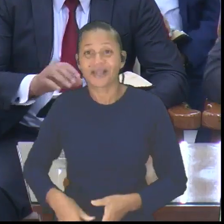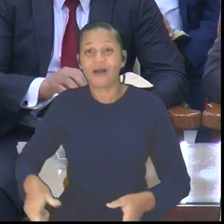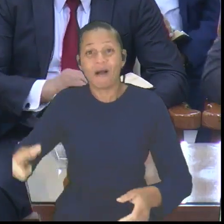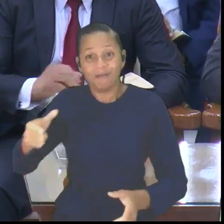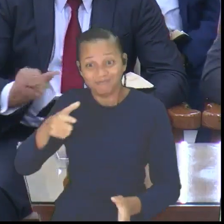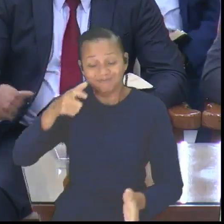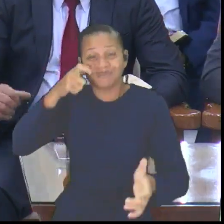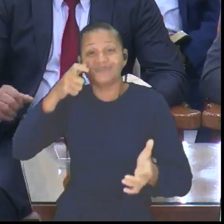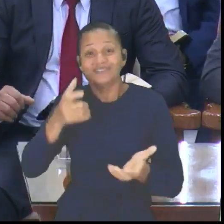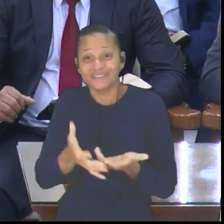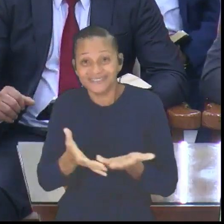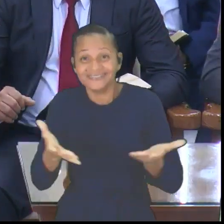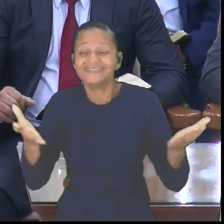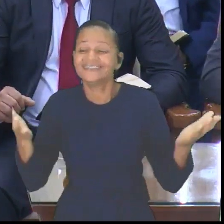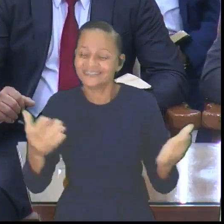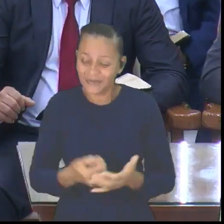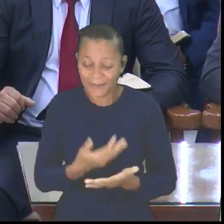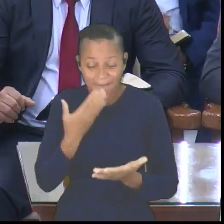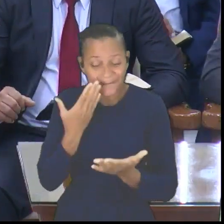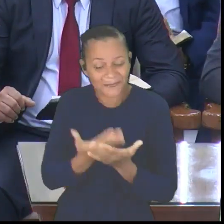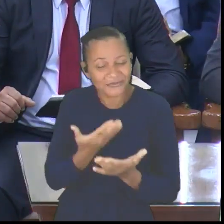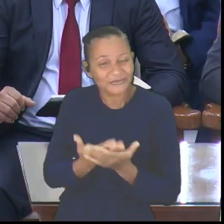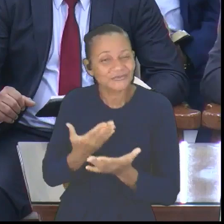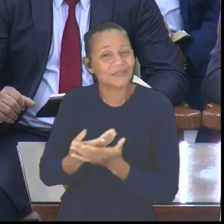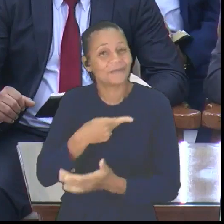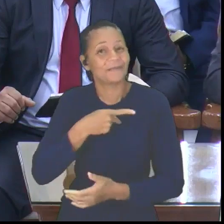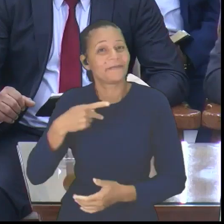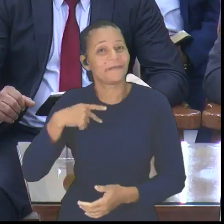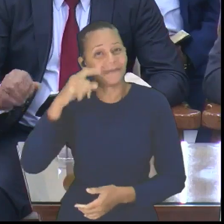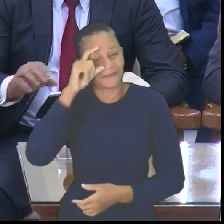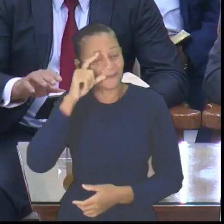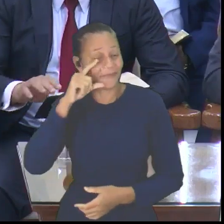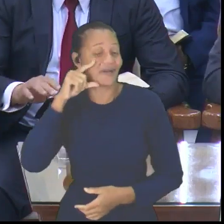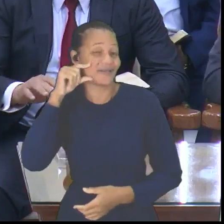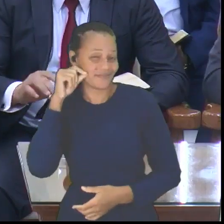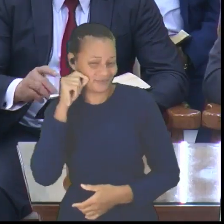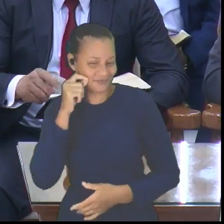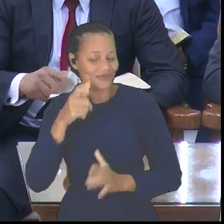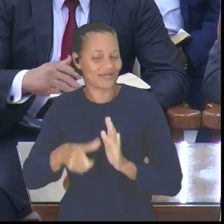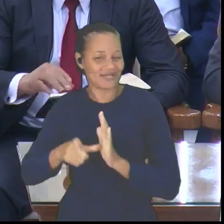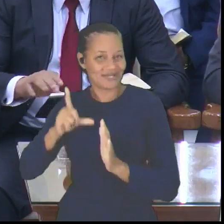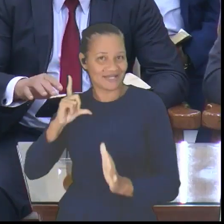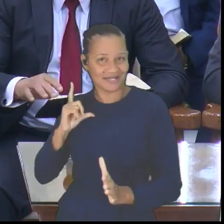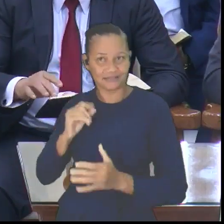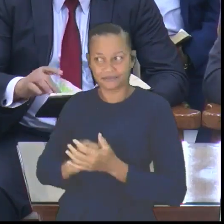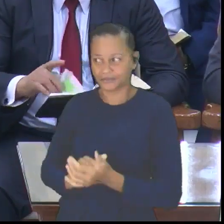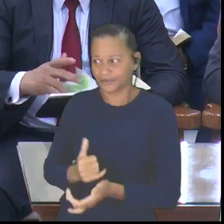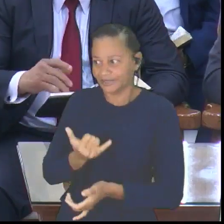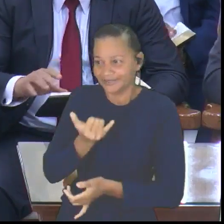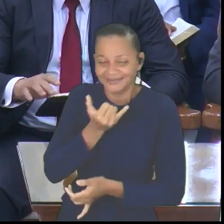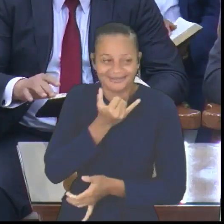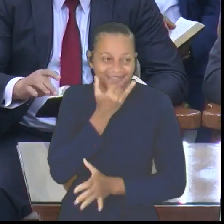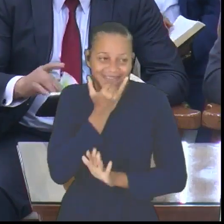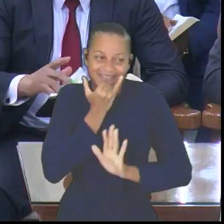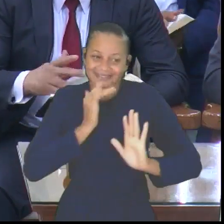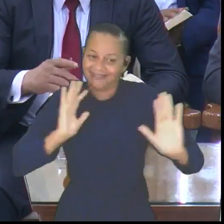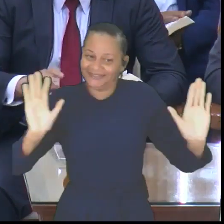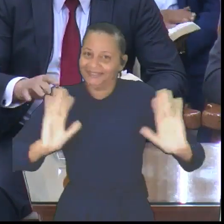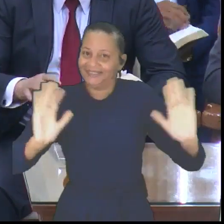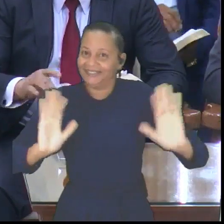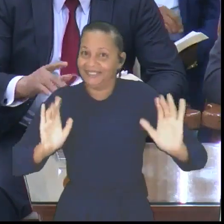pastor está estudando conosco, mas é Atos 12. Deus me livre de ficar em Atos 12 que ele está,